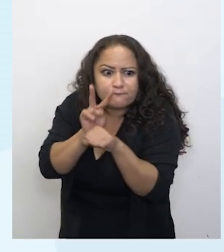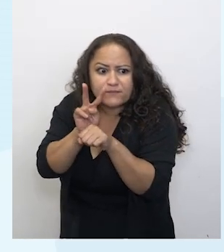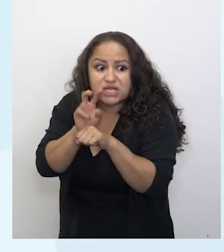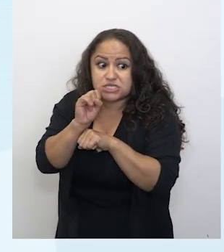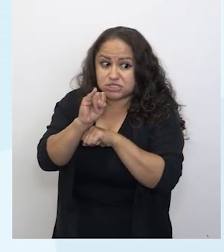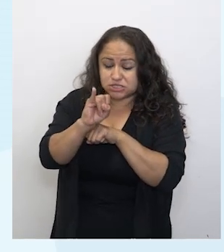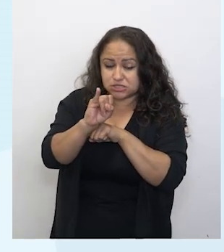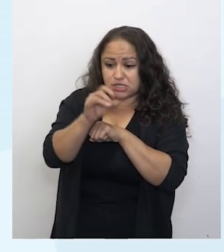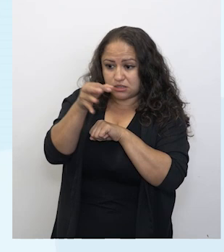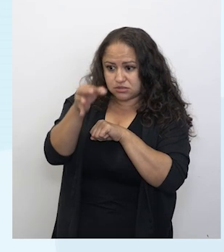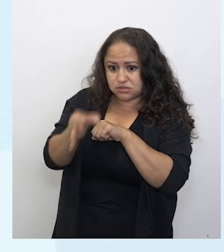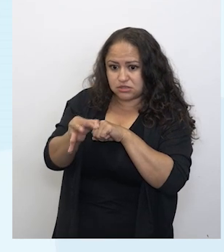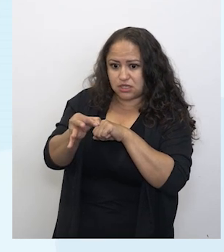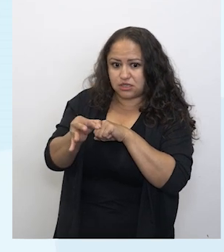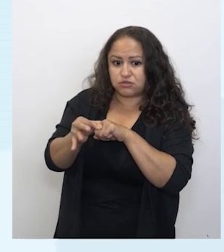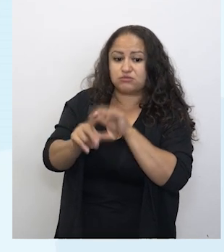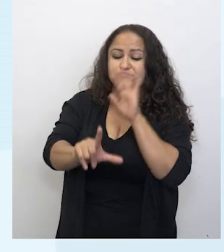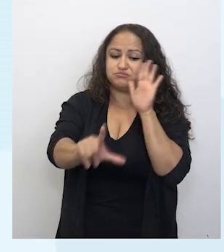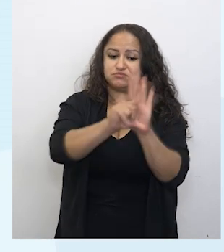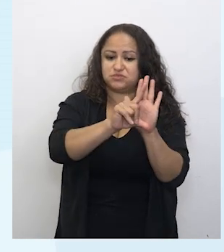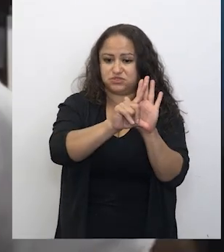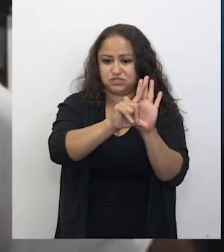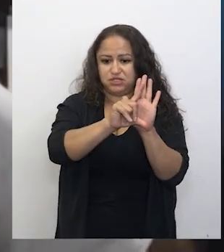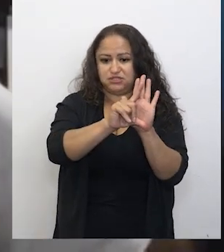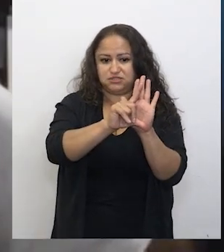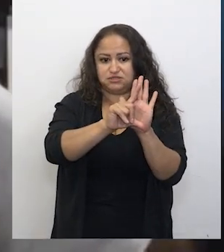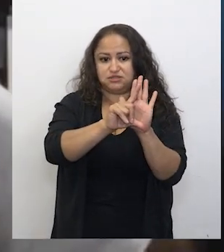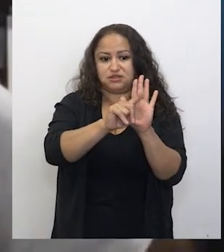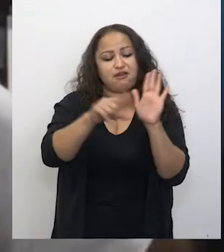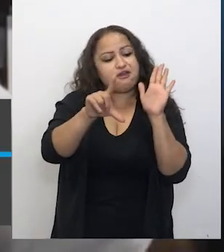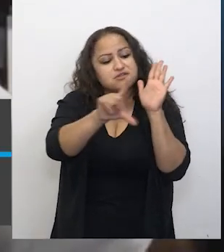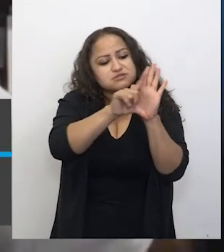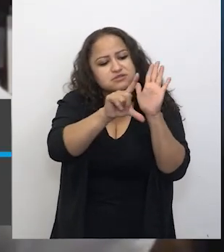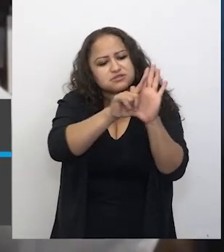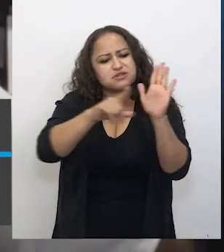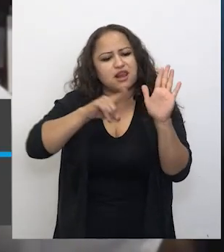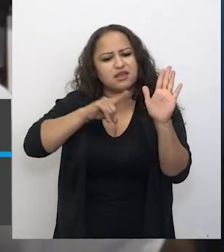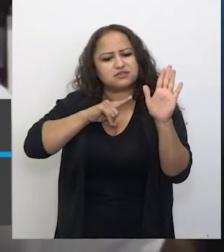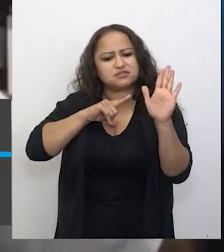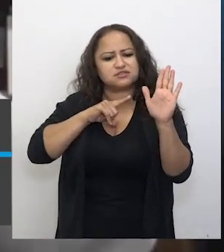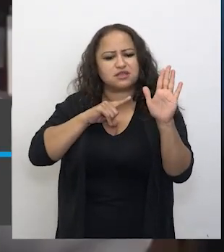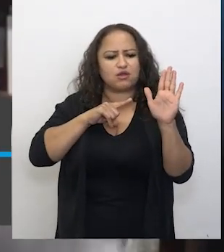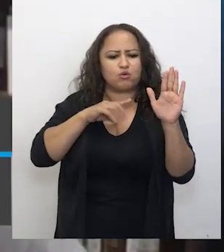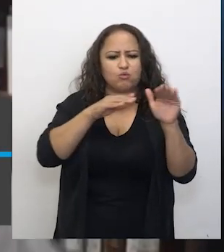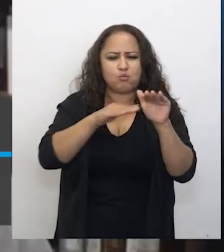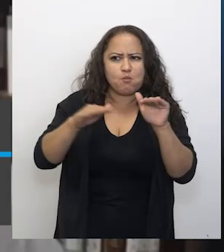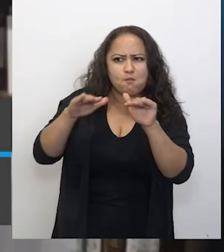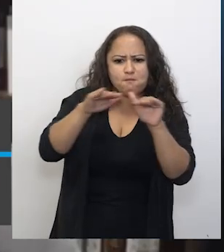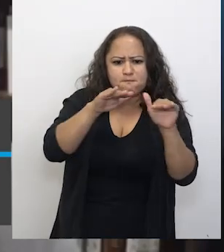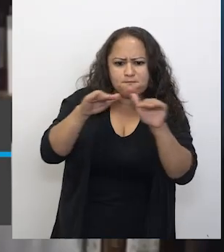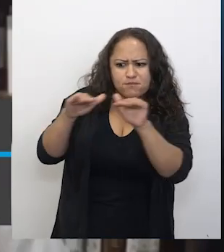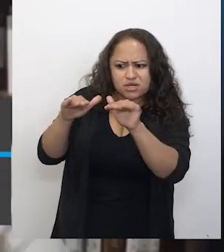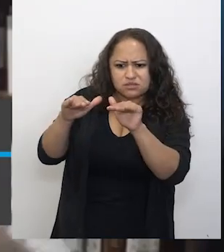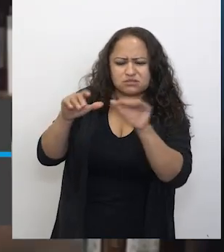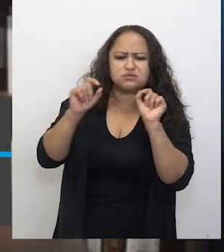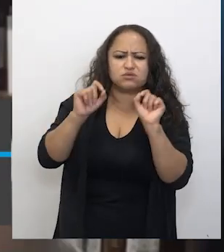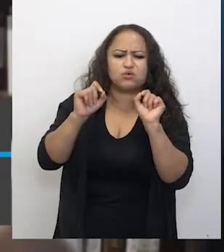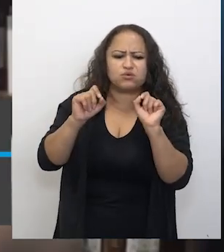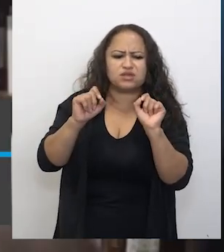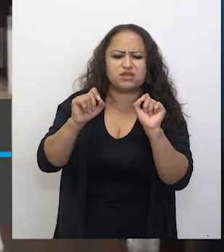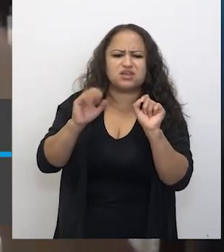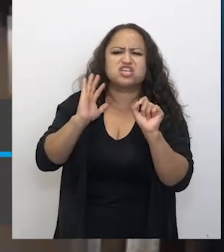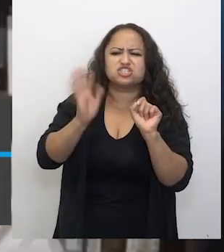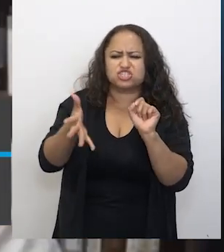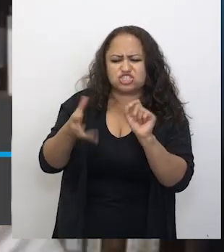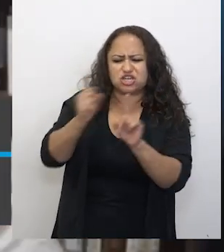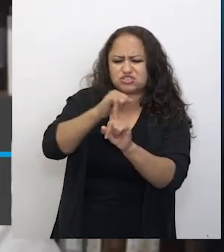está sendo cumprido, é feito pelas leis. Essas leis é feita por um parlamento. Então, nós temos aqui já a passagem por uma sociedade